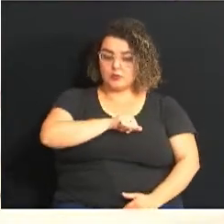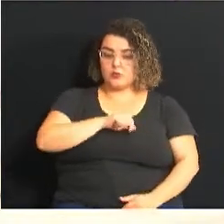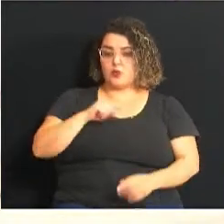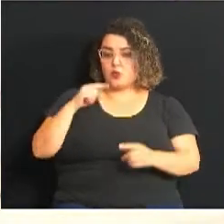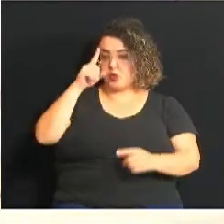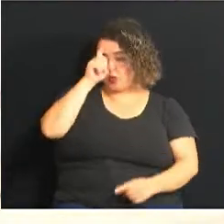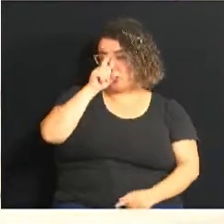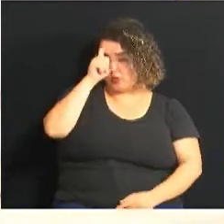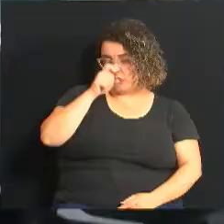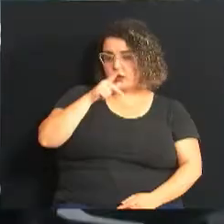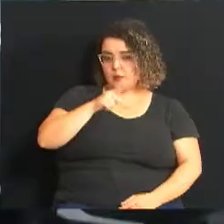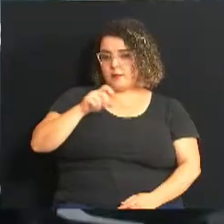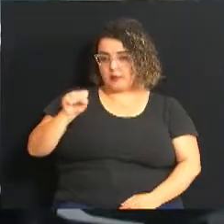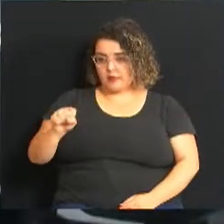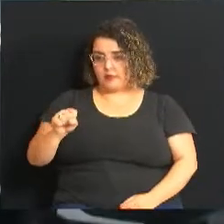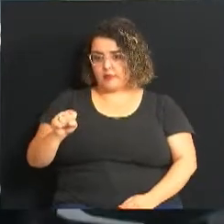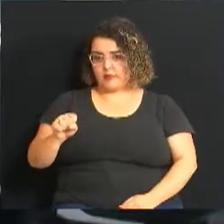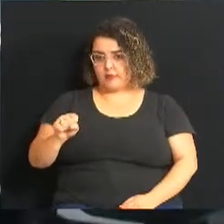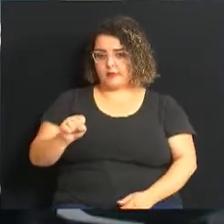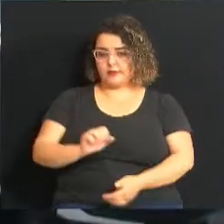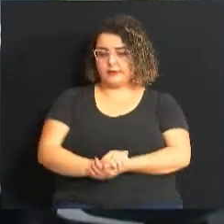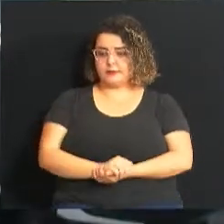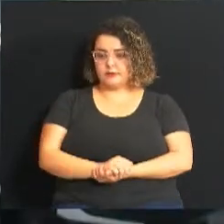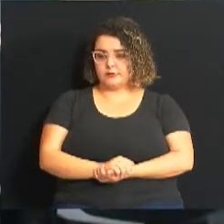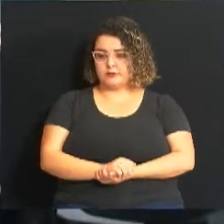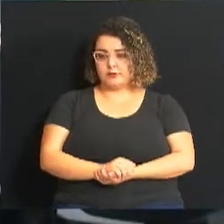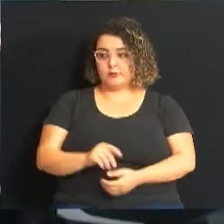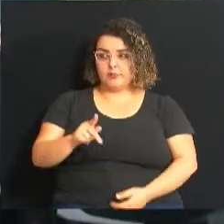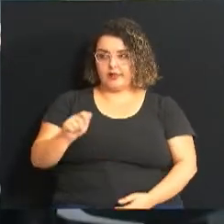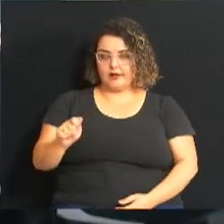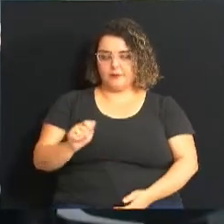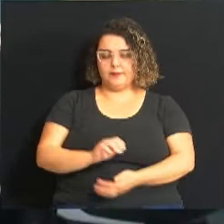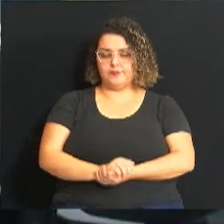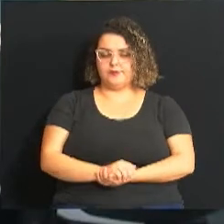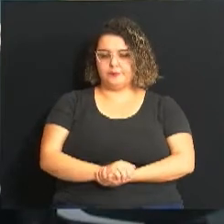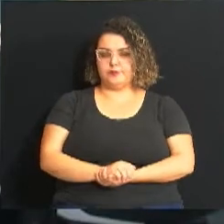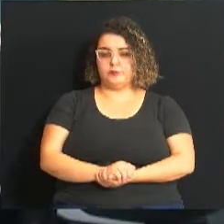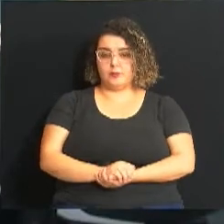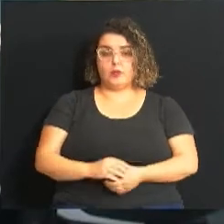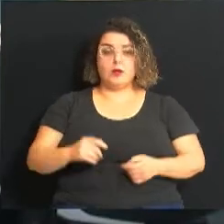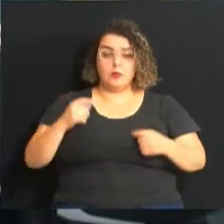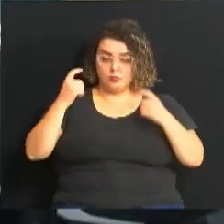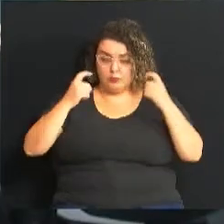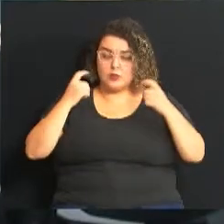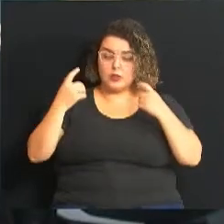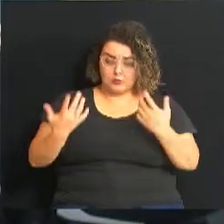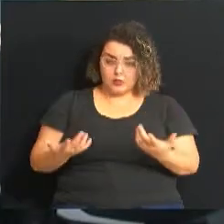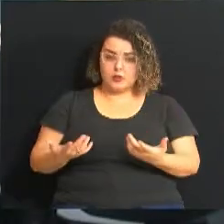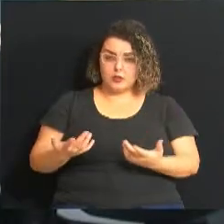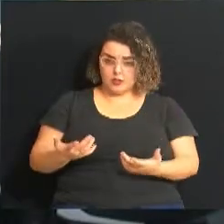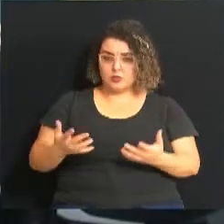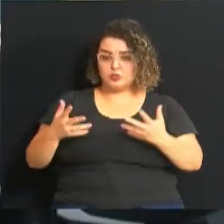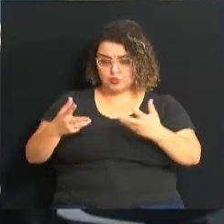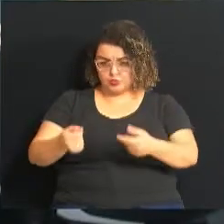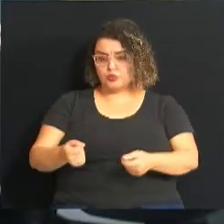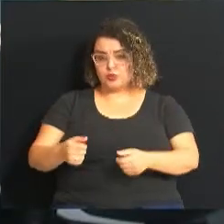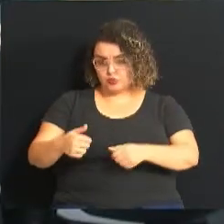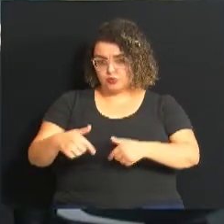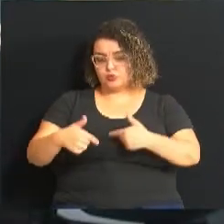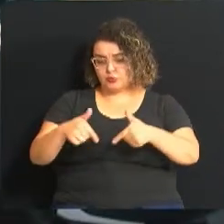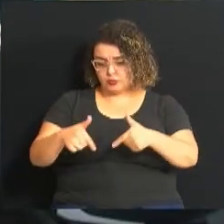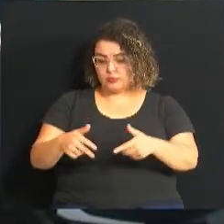pronto atendimento. Essa é uma preocupação muito grande dos próprios trabalhadores do Mário Gatti, que já perceberam esse